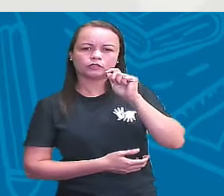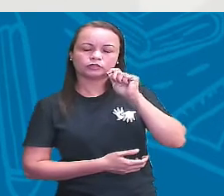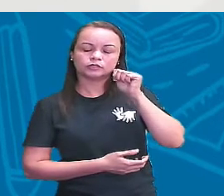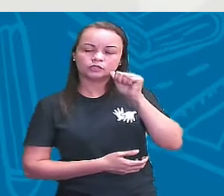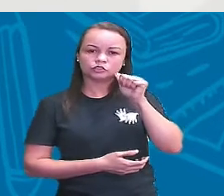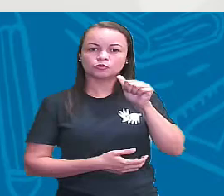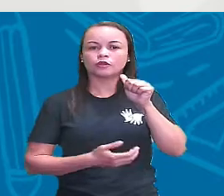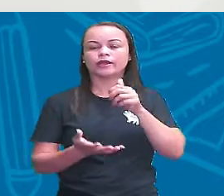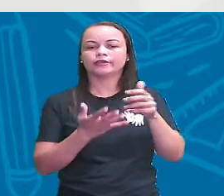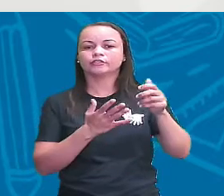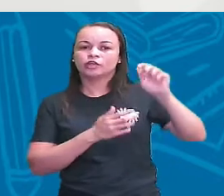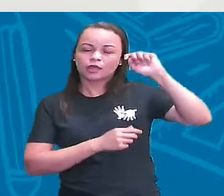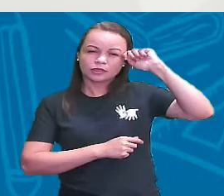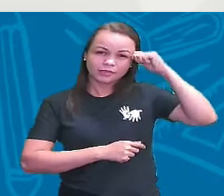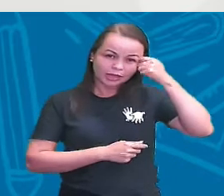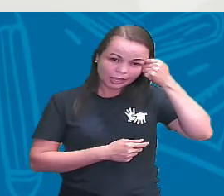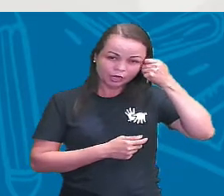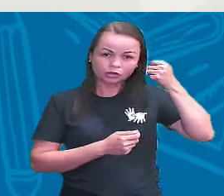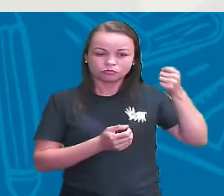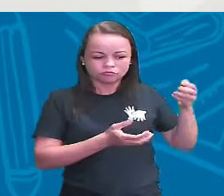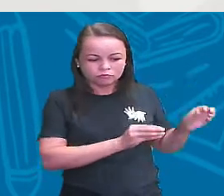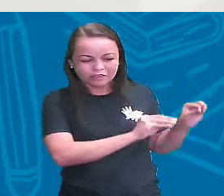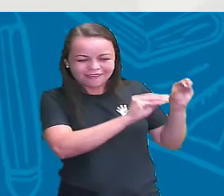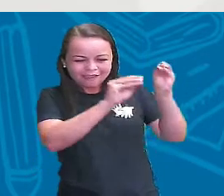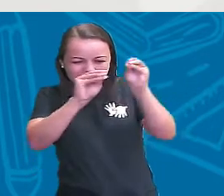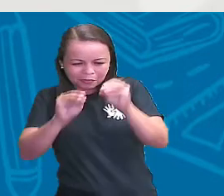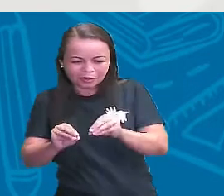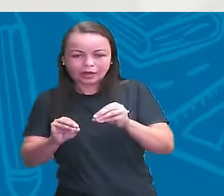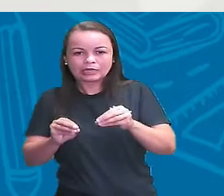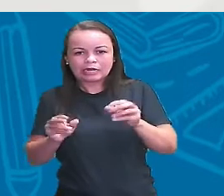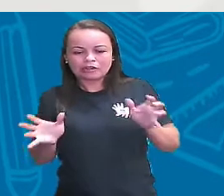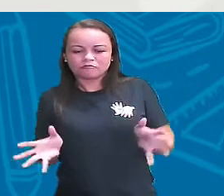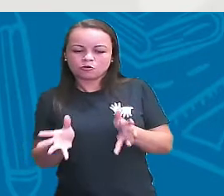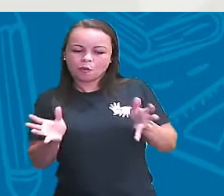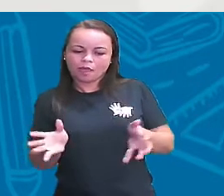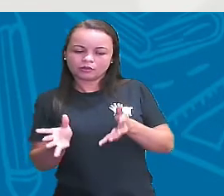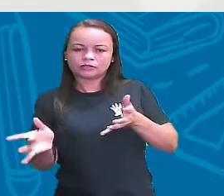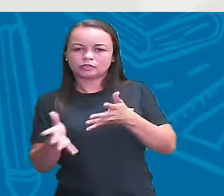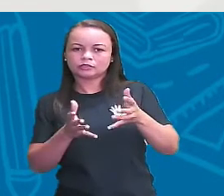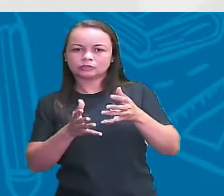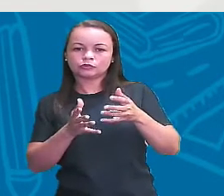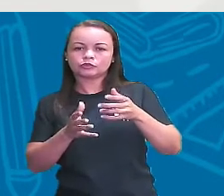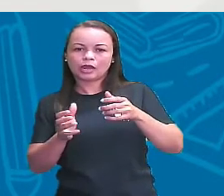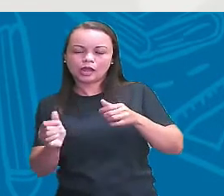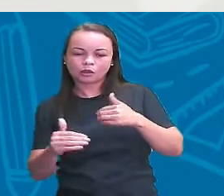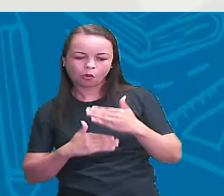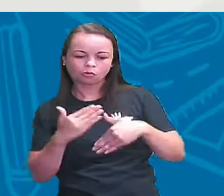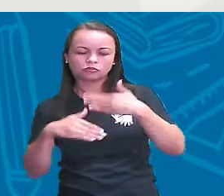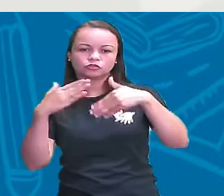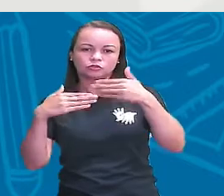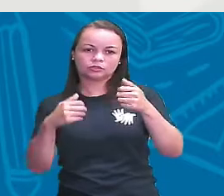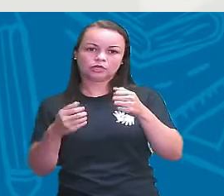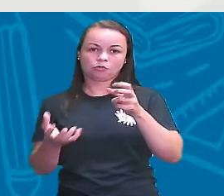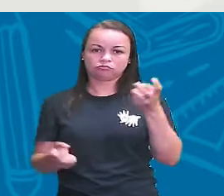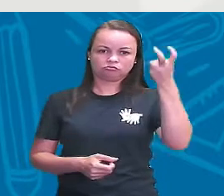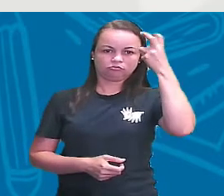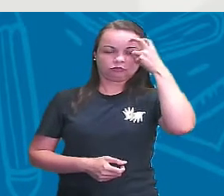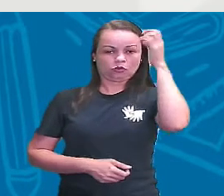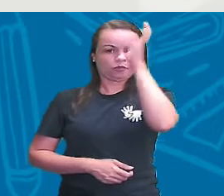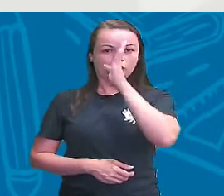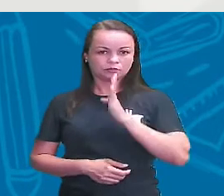para cá, elas acabam que influenciando diretamente na construção da cultura brasileira, tá? E